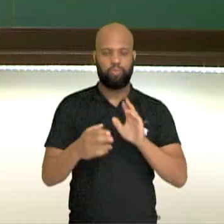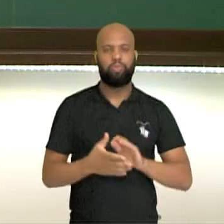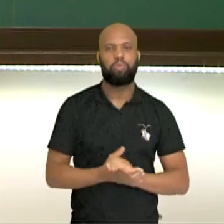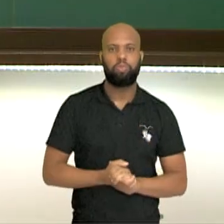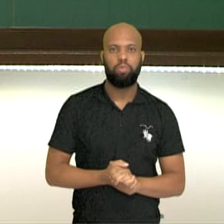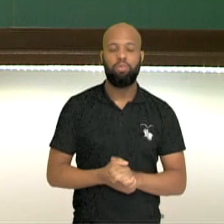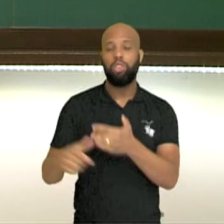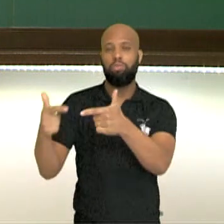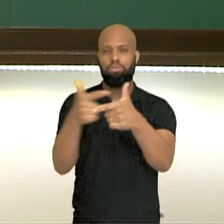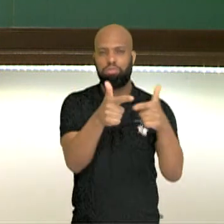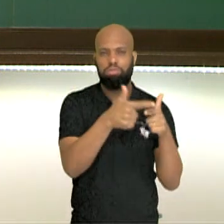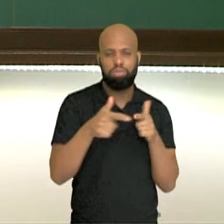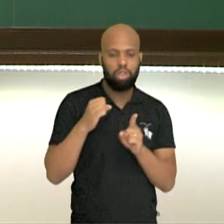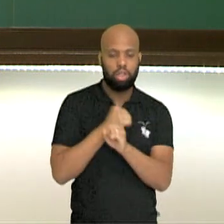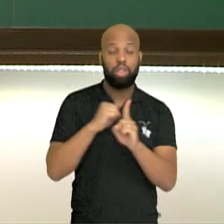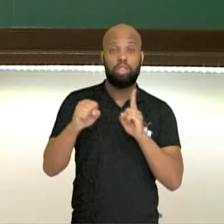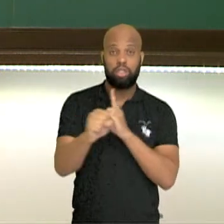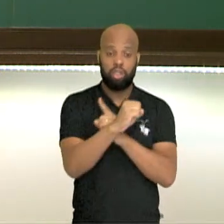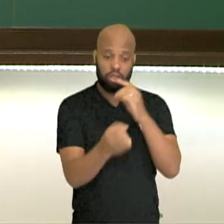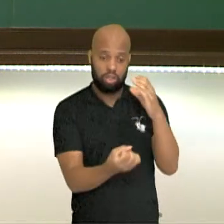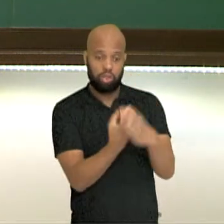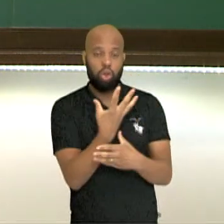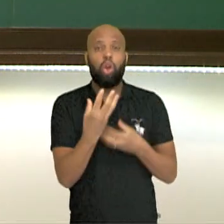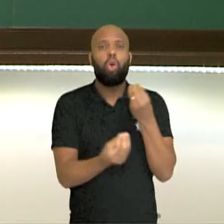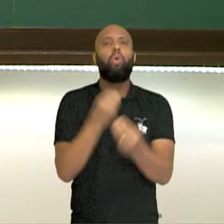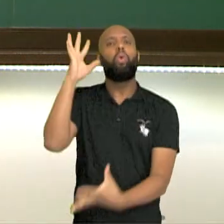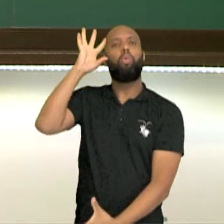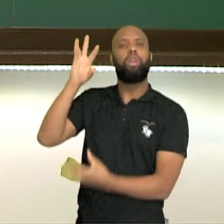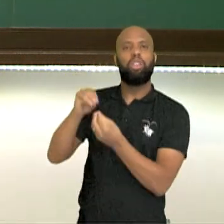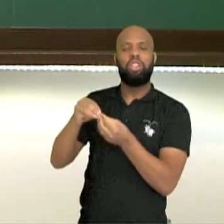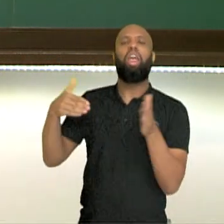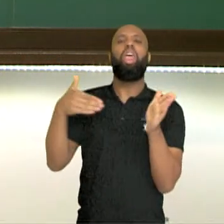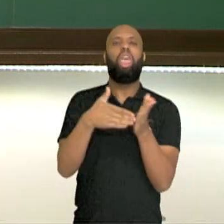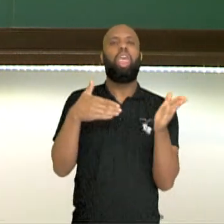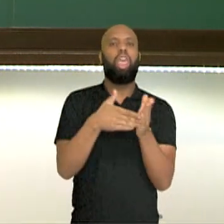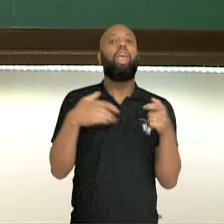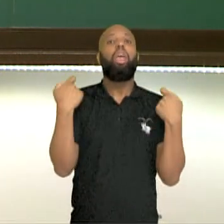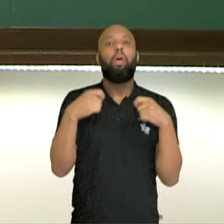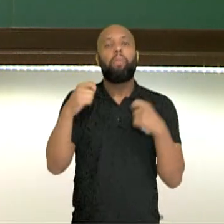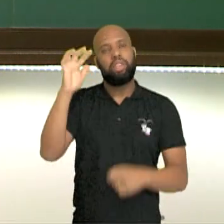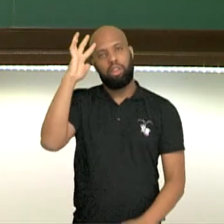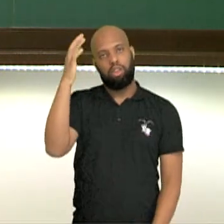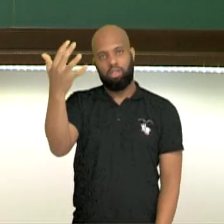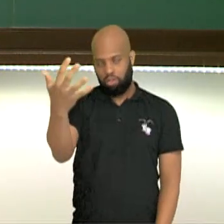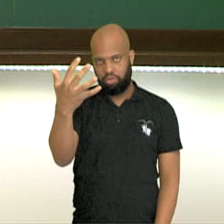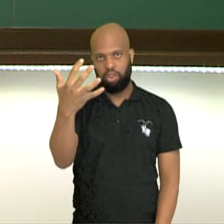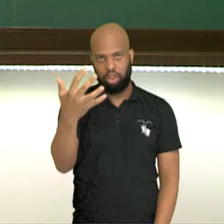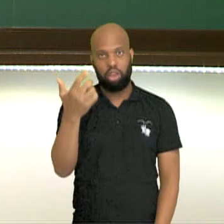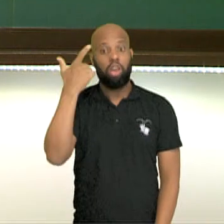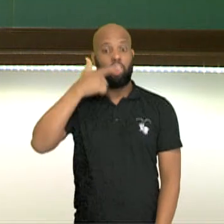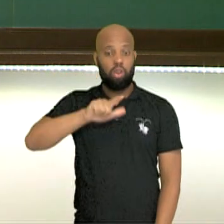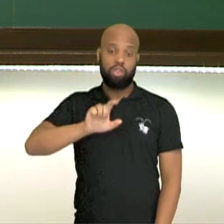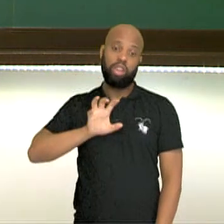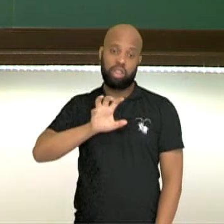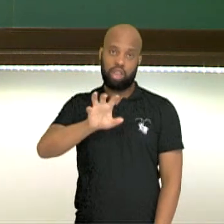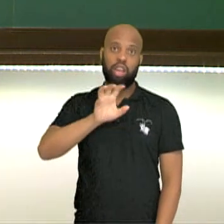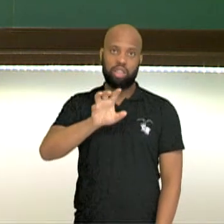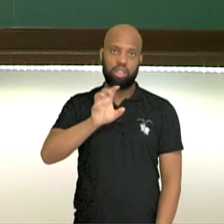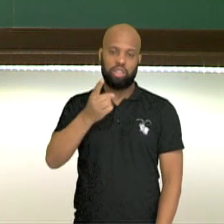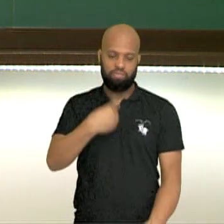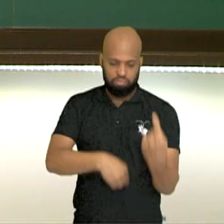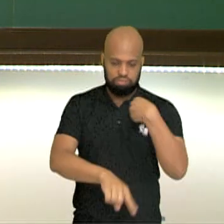sociais que surgiram eram interpretados como obstáculos que deveriam ser resolvidos para que o progresso